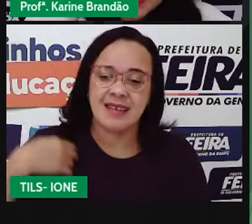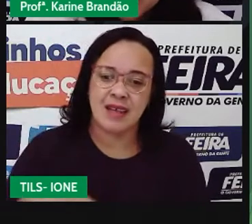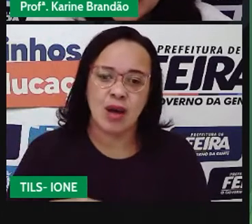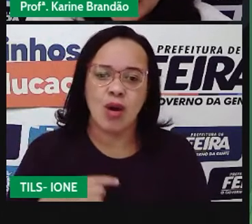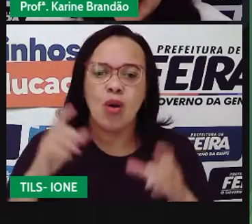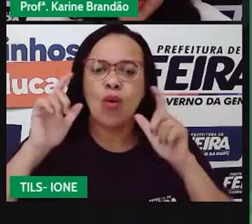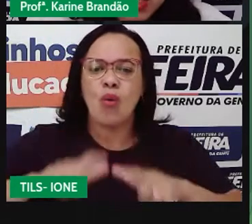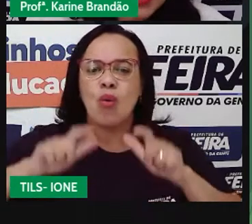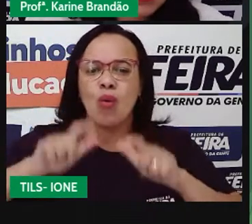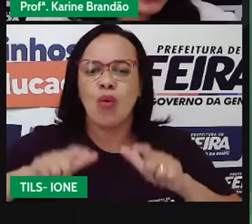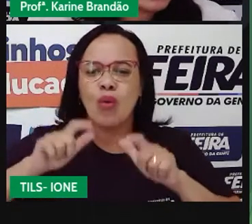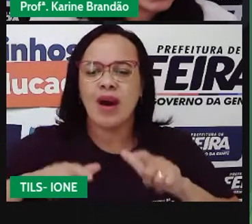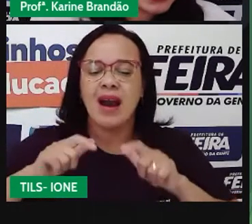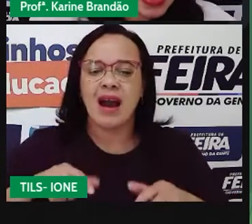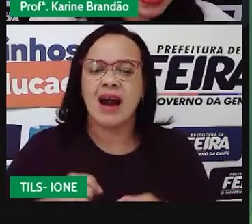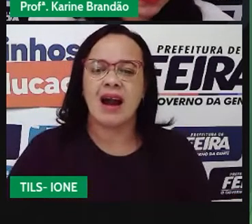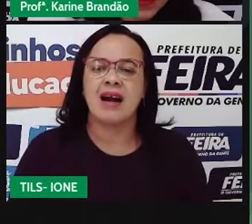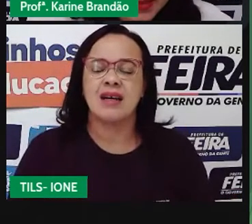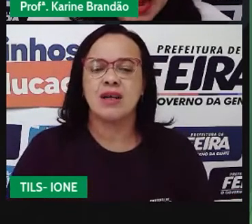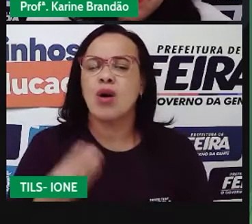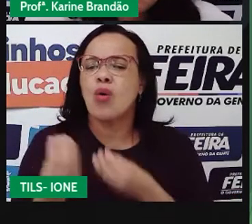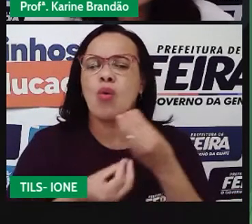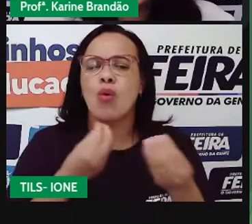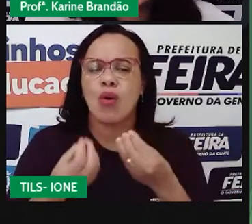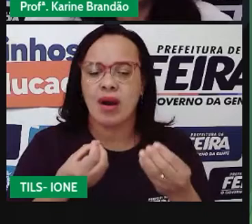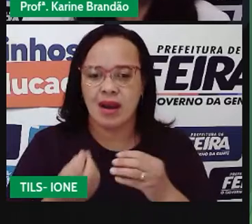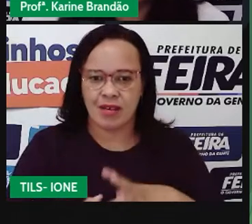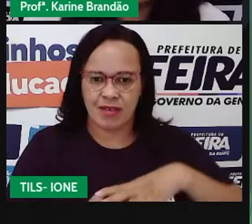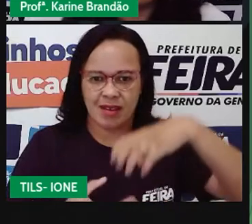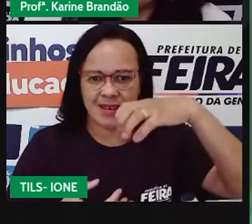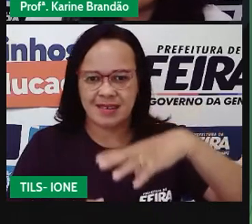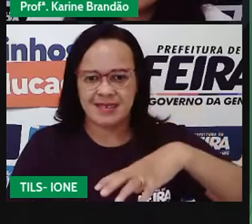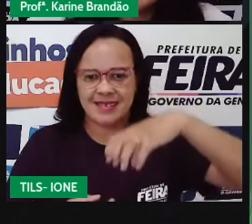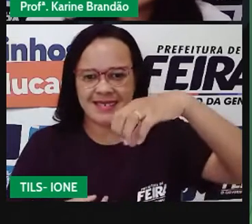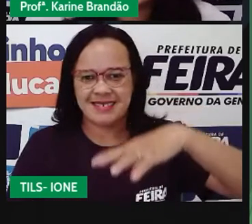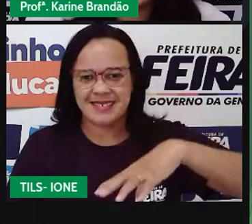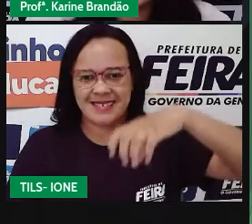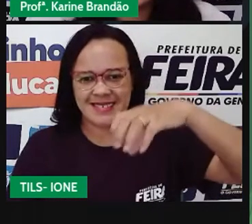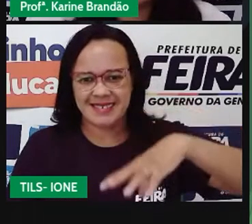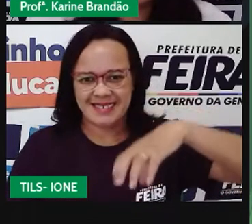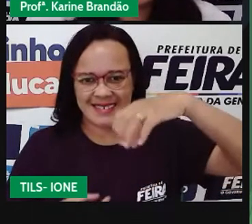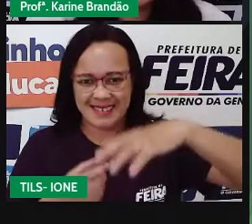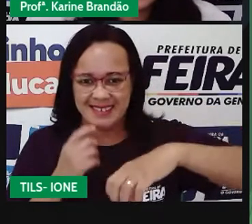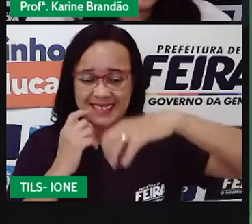né? O que é isso? A anêmora é um quinidário, tá? E os peixes,